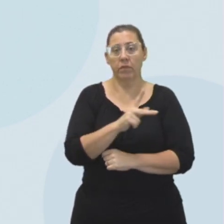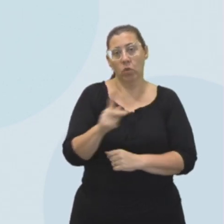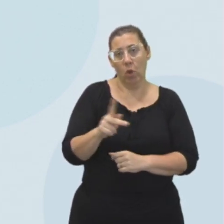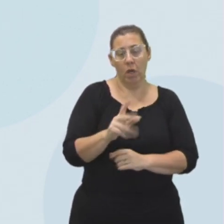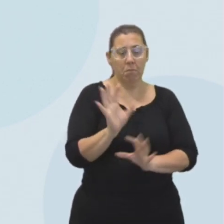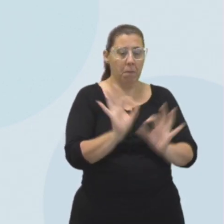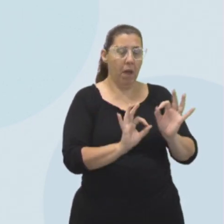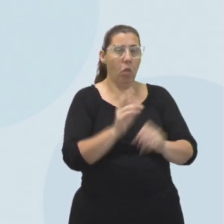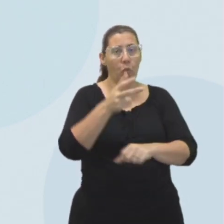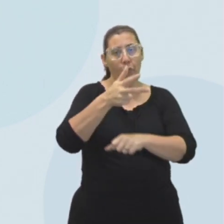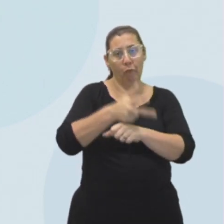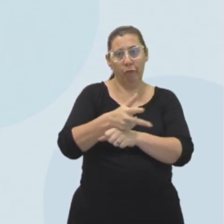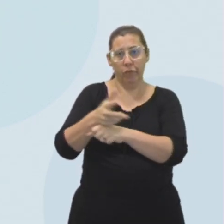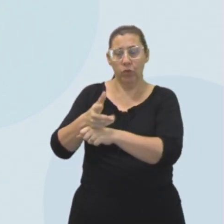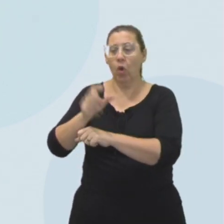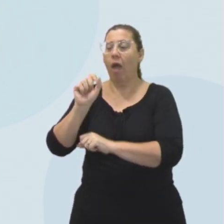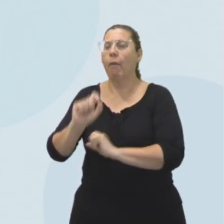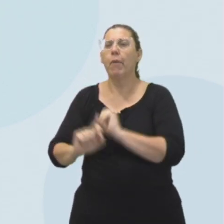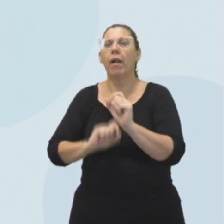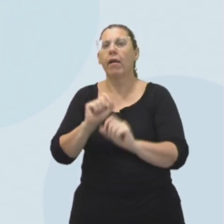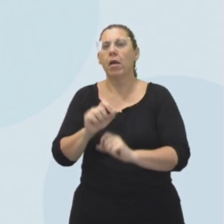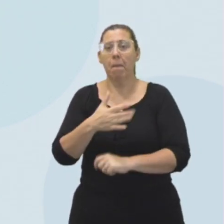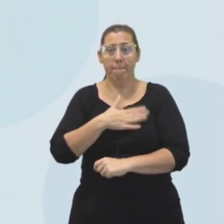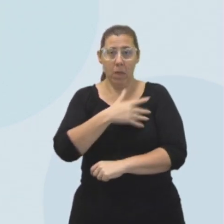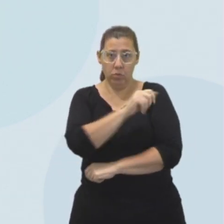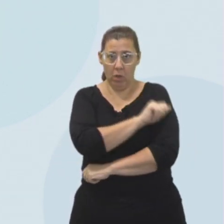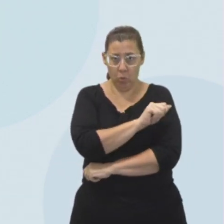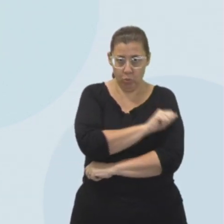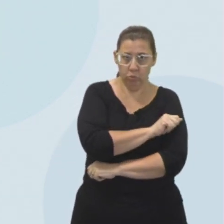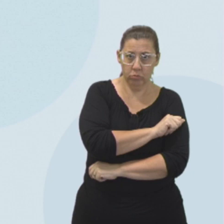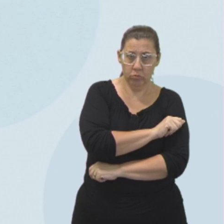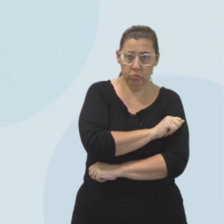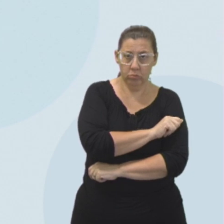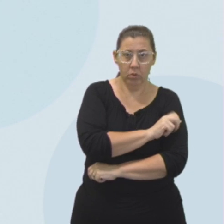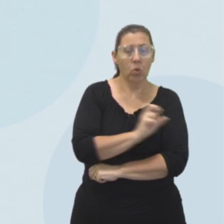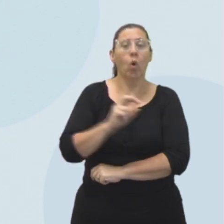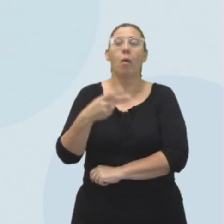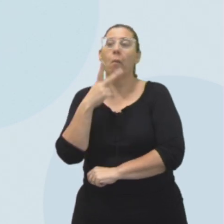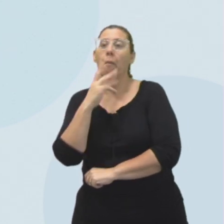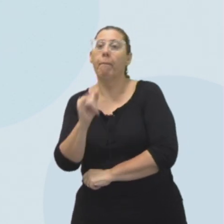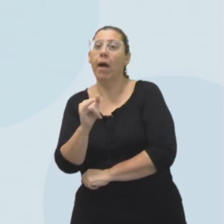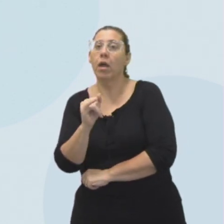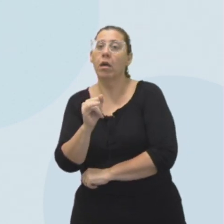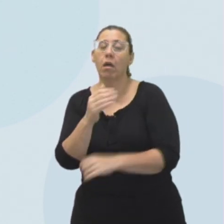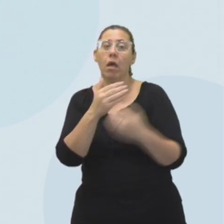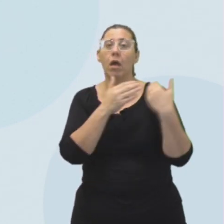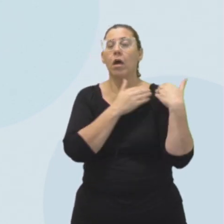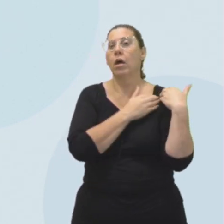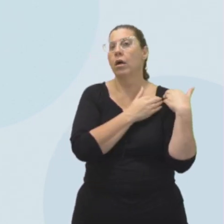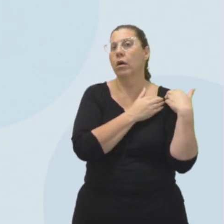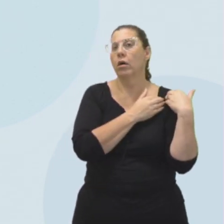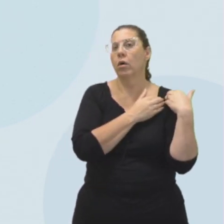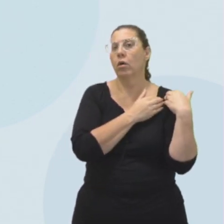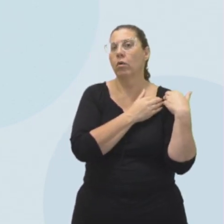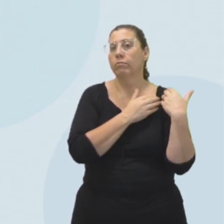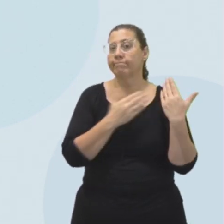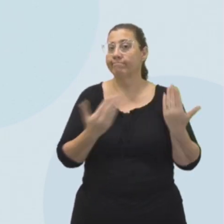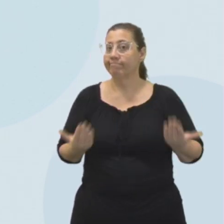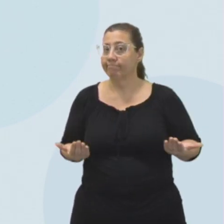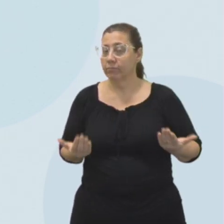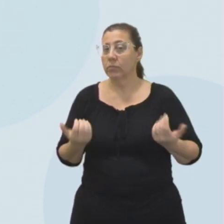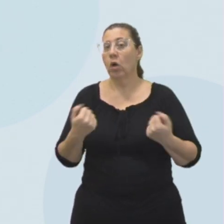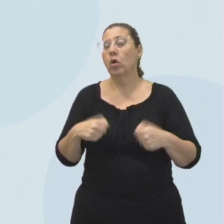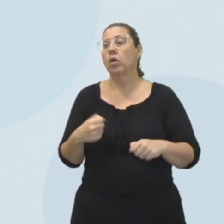esse vídeo é para atingir os meus alunos ou os pais responsáveis? Então, eu preciso